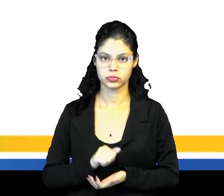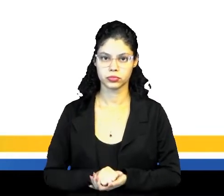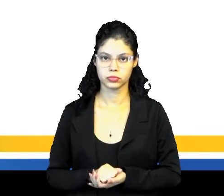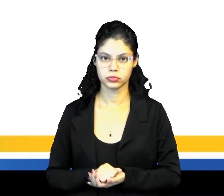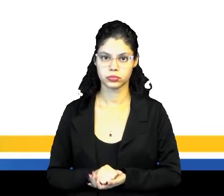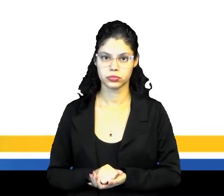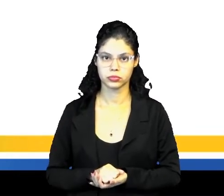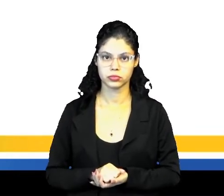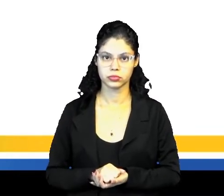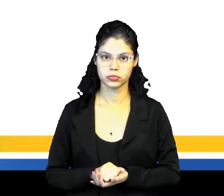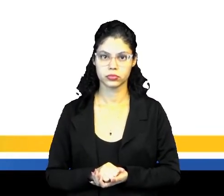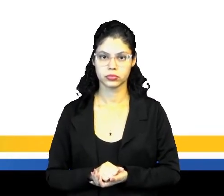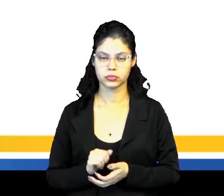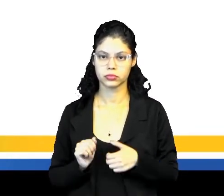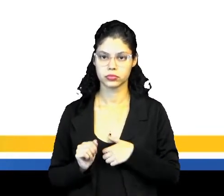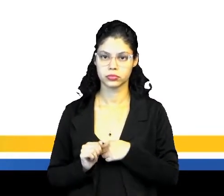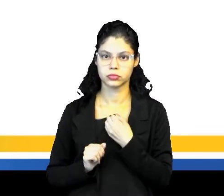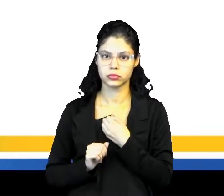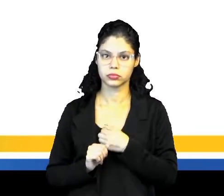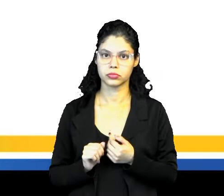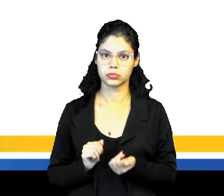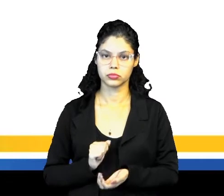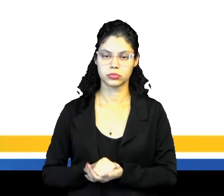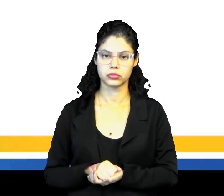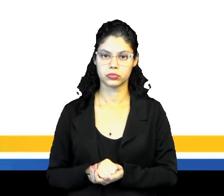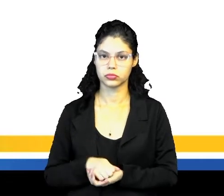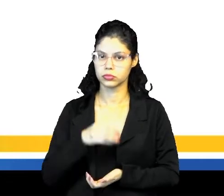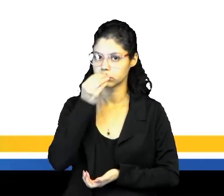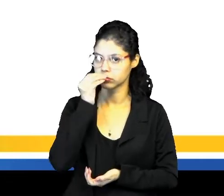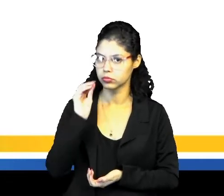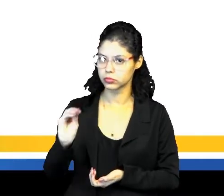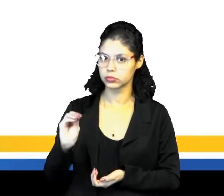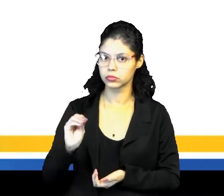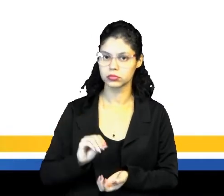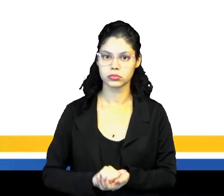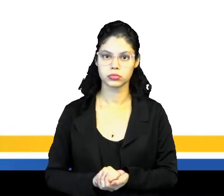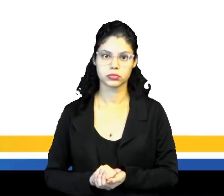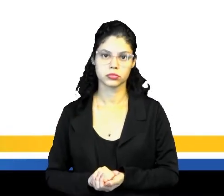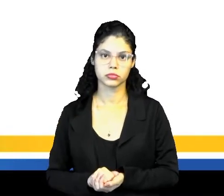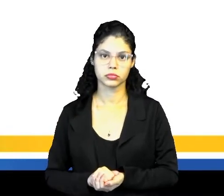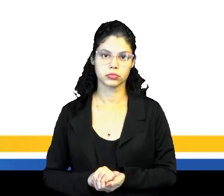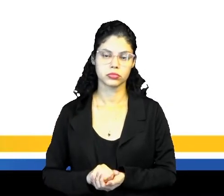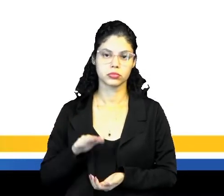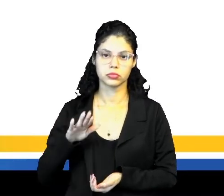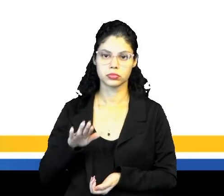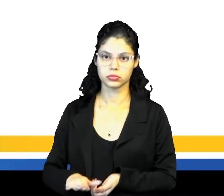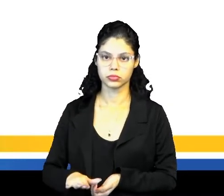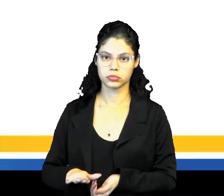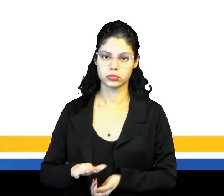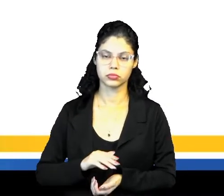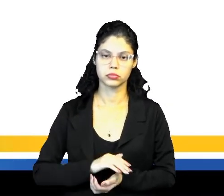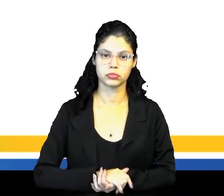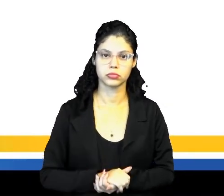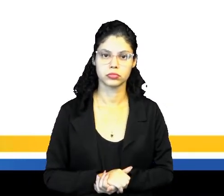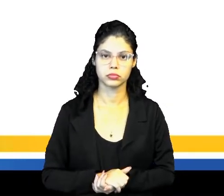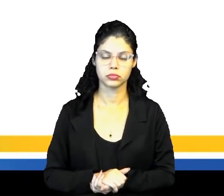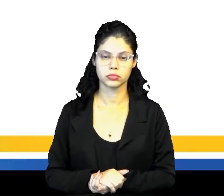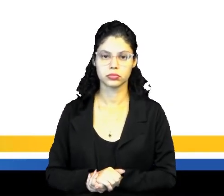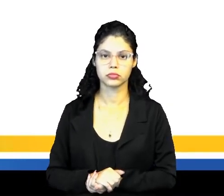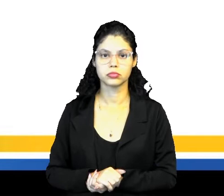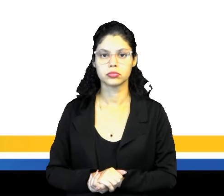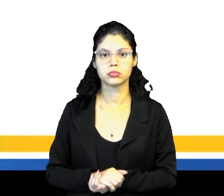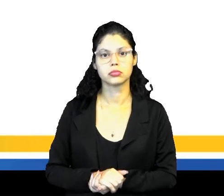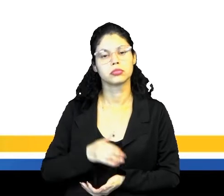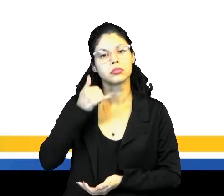significa tornar-se. Turn down significa rejeitar, recusar ou abaixar.